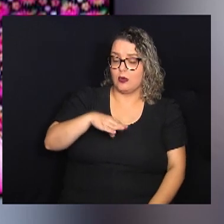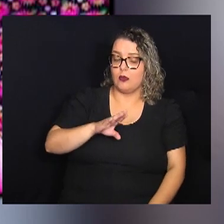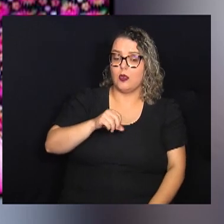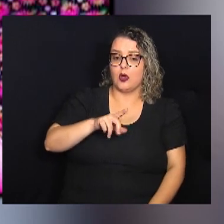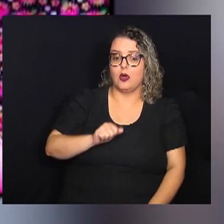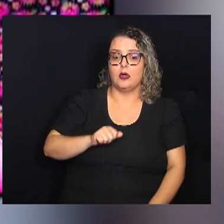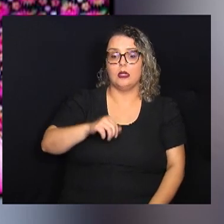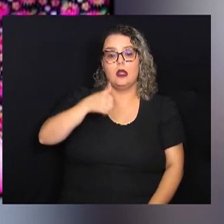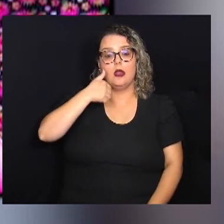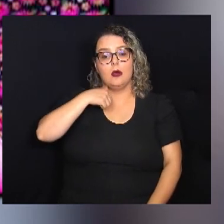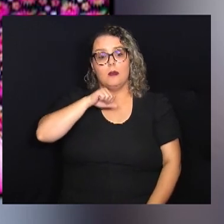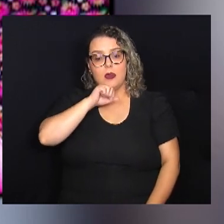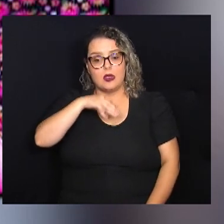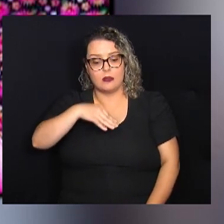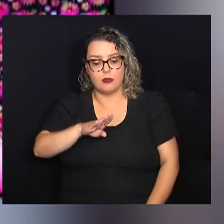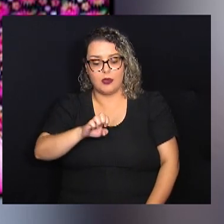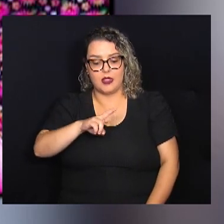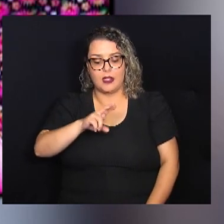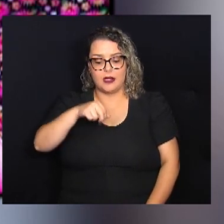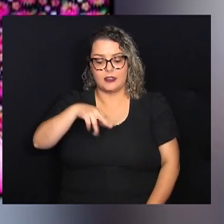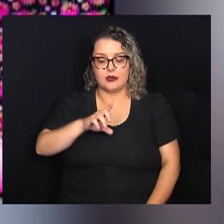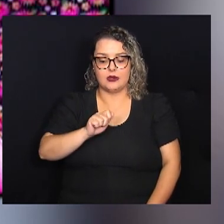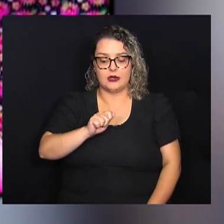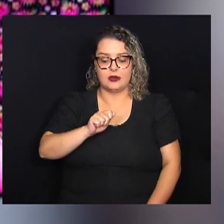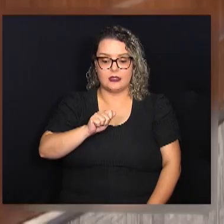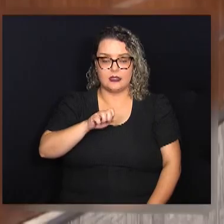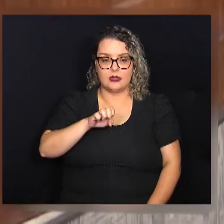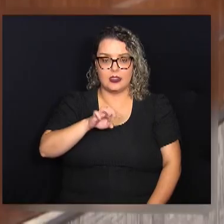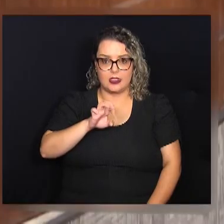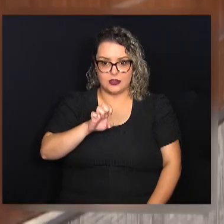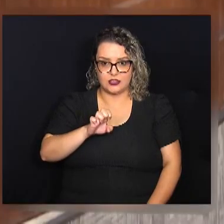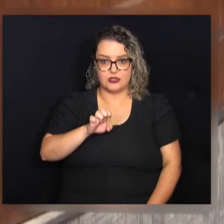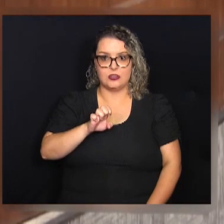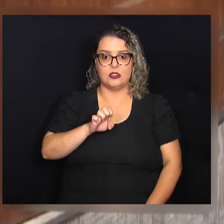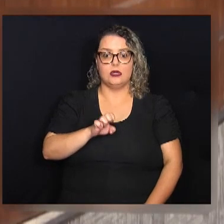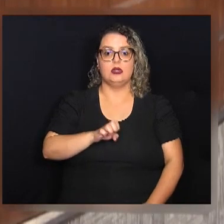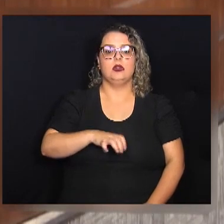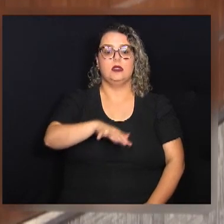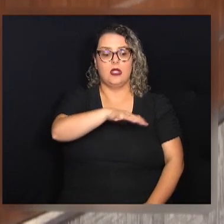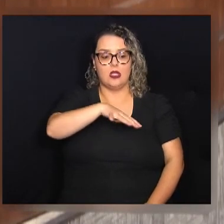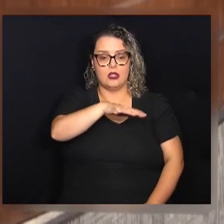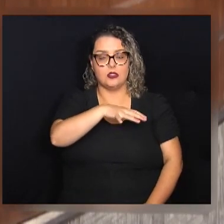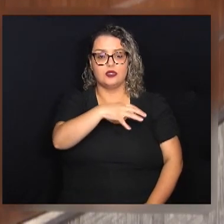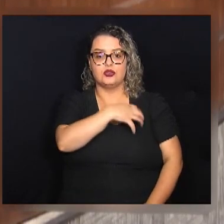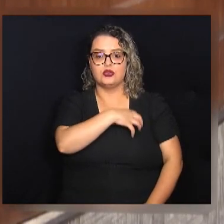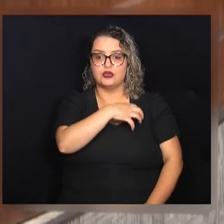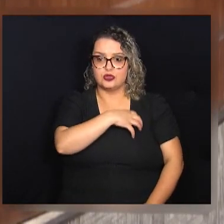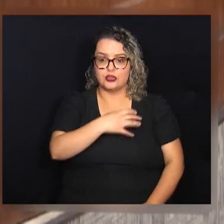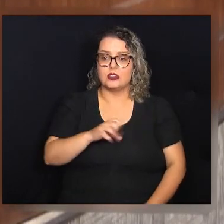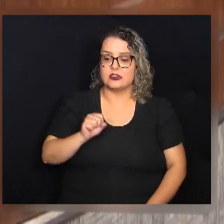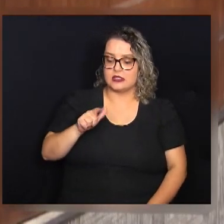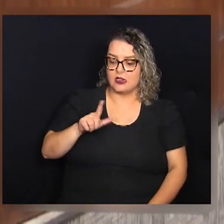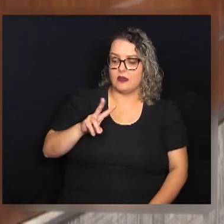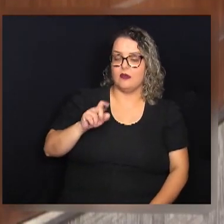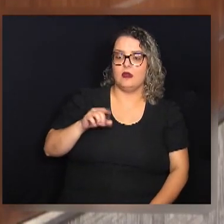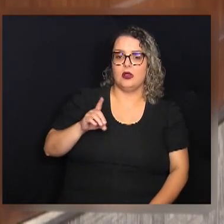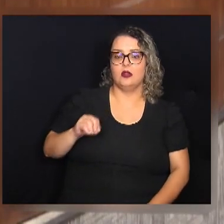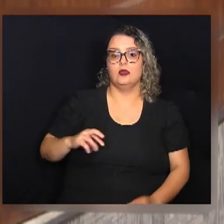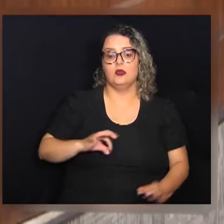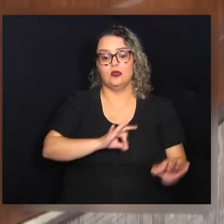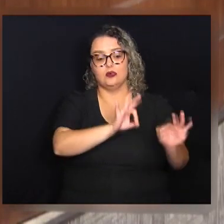em Simões Filho, região metropolitana de Salvador. Agora, o caso é acompanhado pelo Observatório